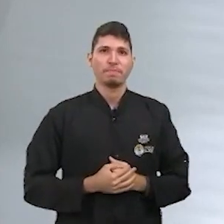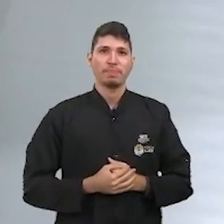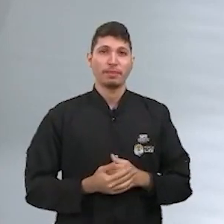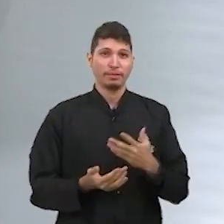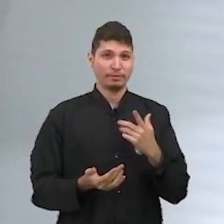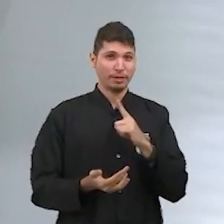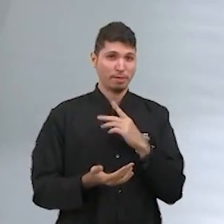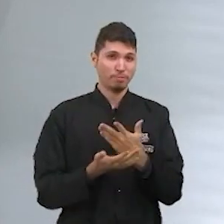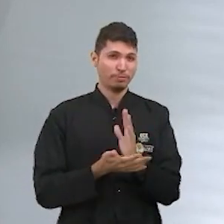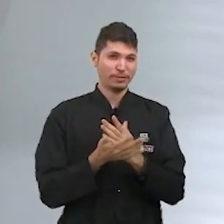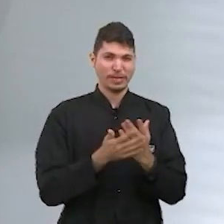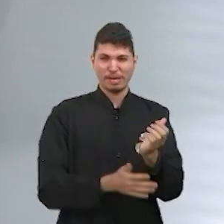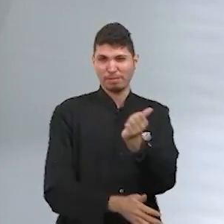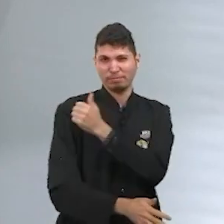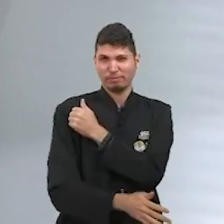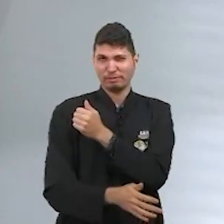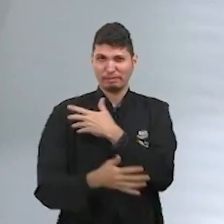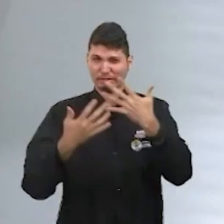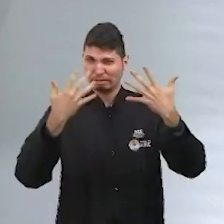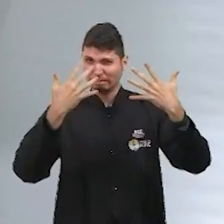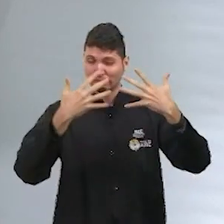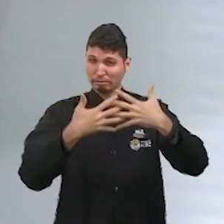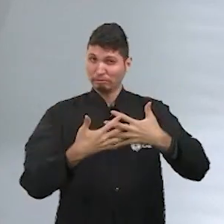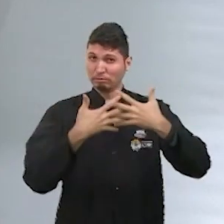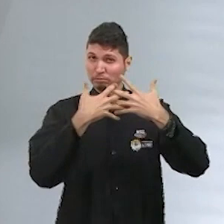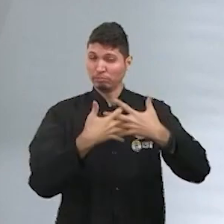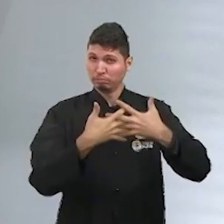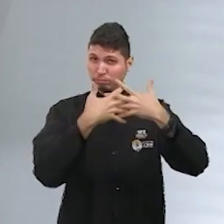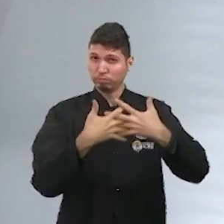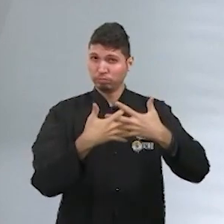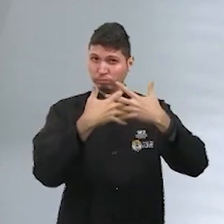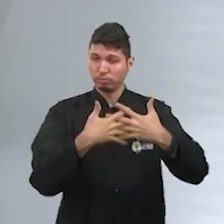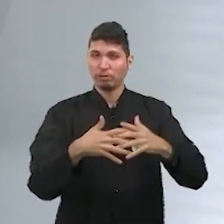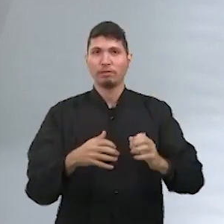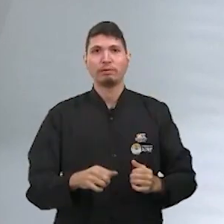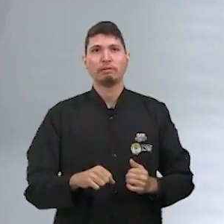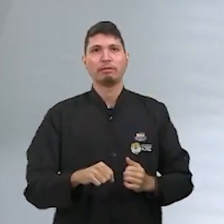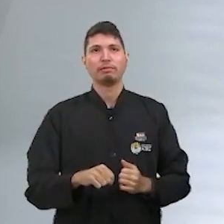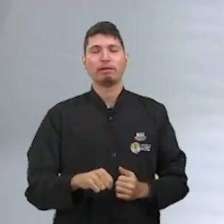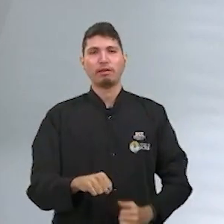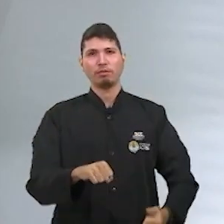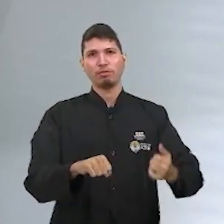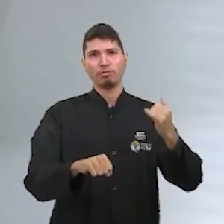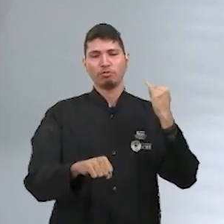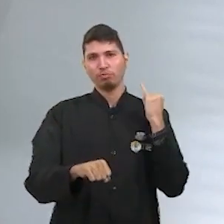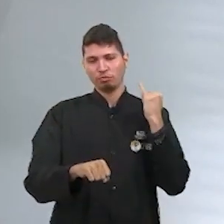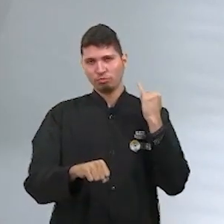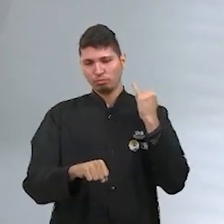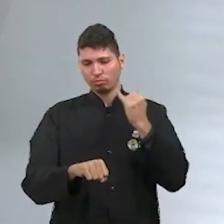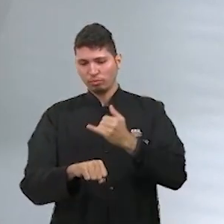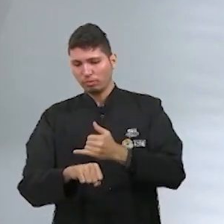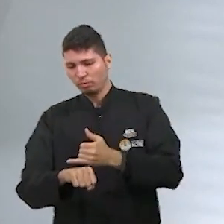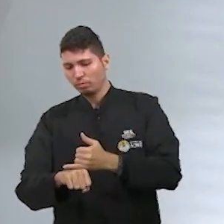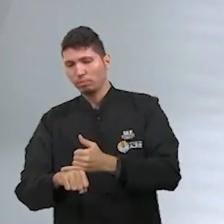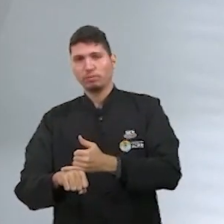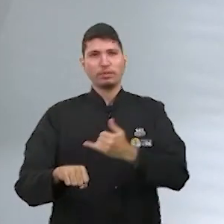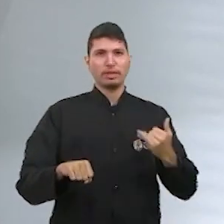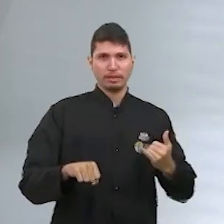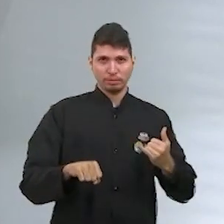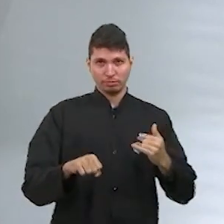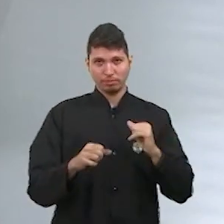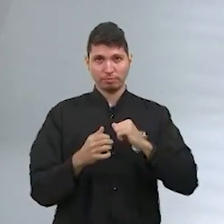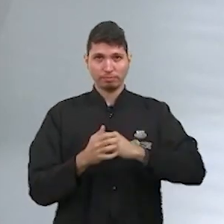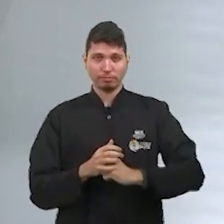essa certa dificuldade de fazer essa análise. O cátion, que é a carga positiva, é aquele íon que